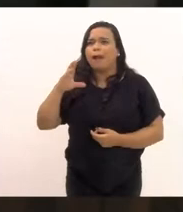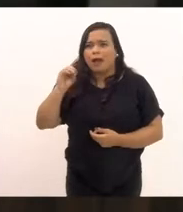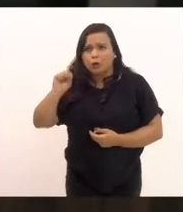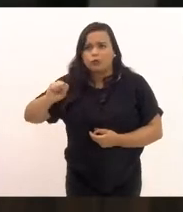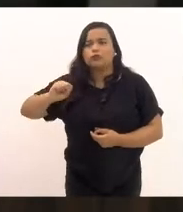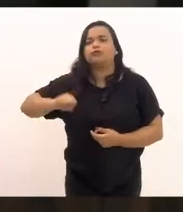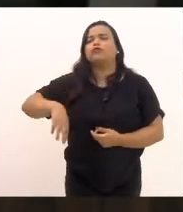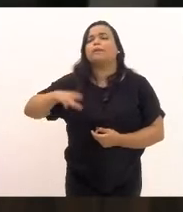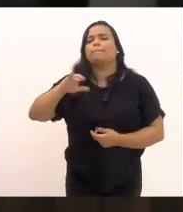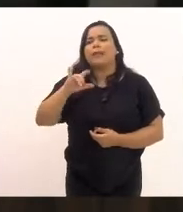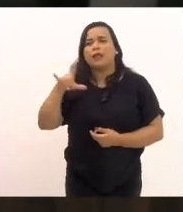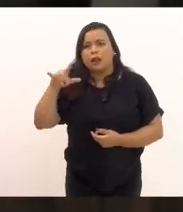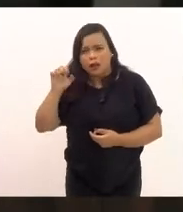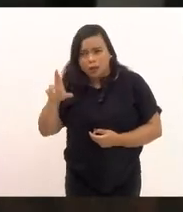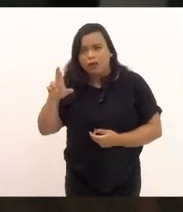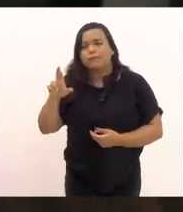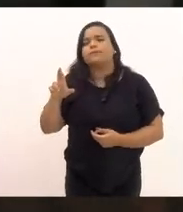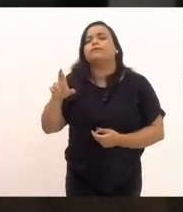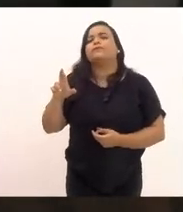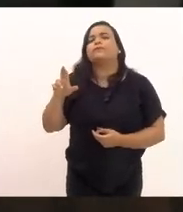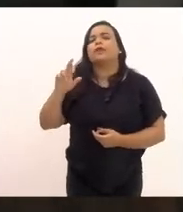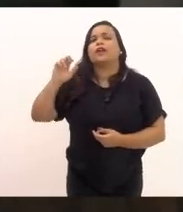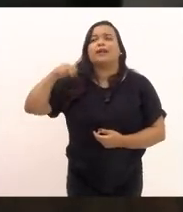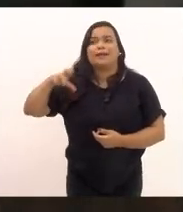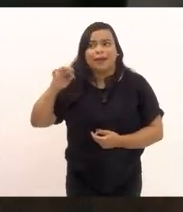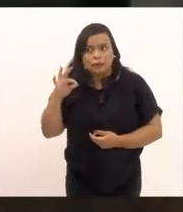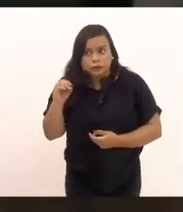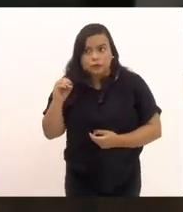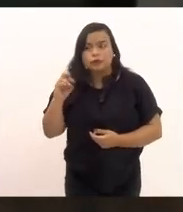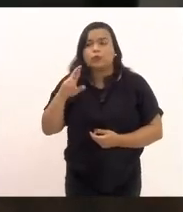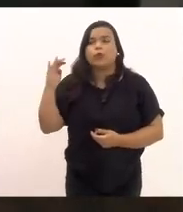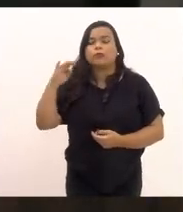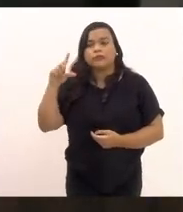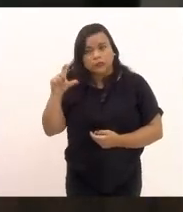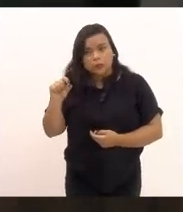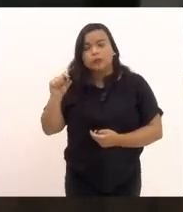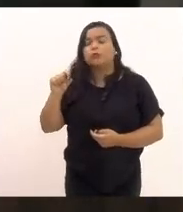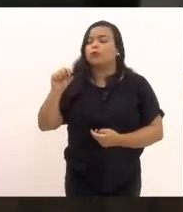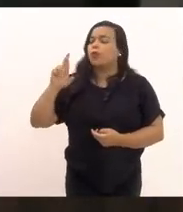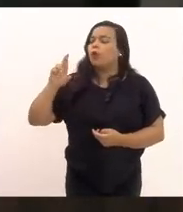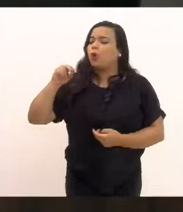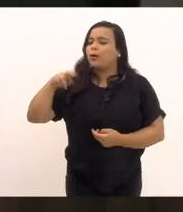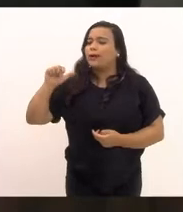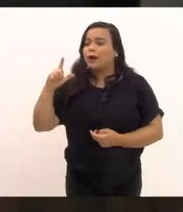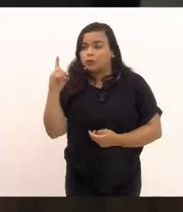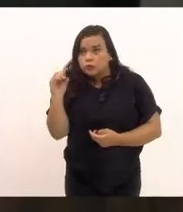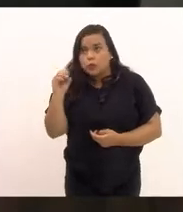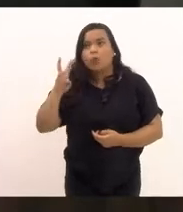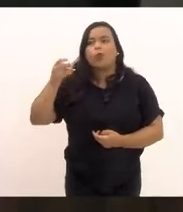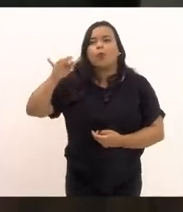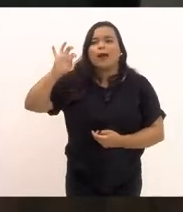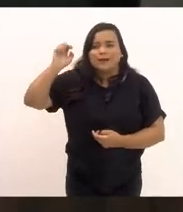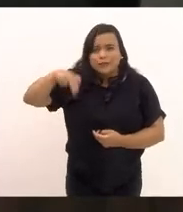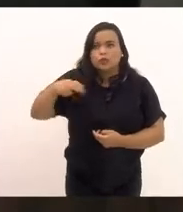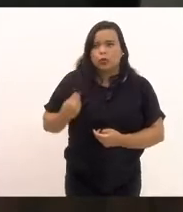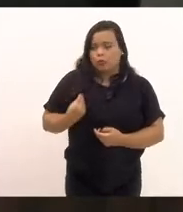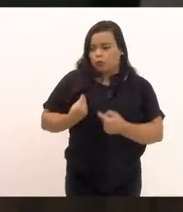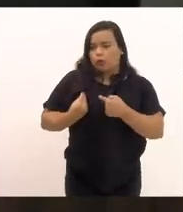Miller, Renato Zaca, Rodrigo Amorim, Ronaldo Anquieta, Wellington José, presente.